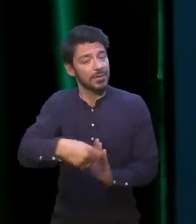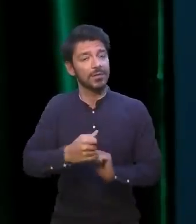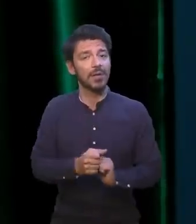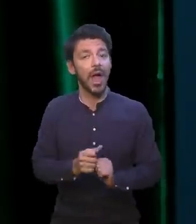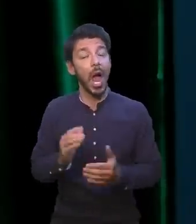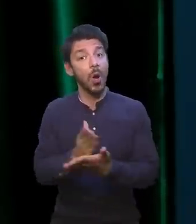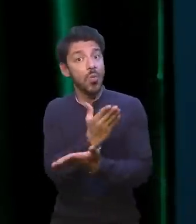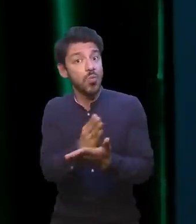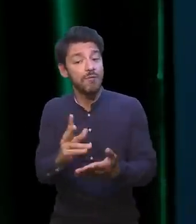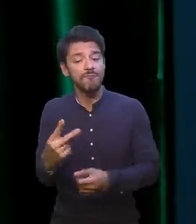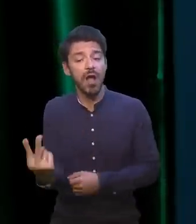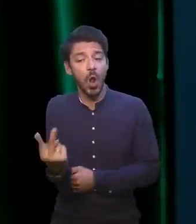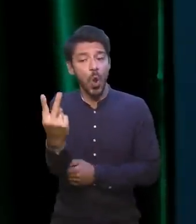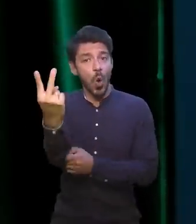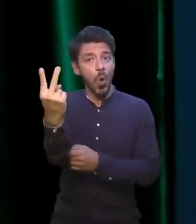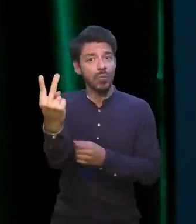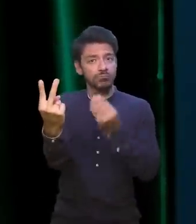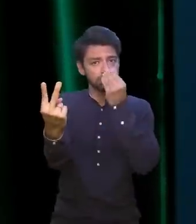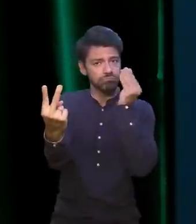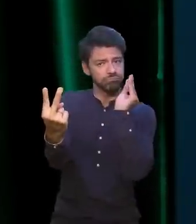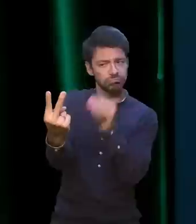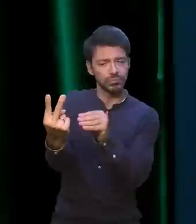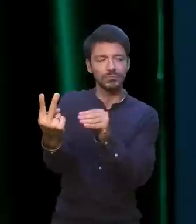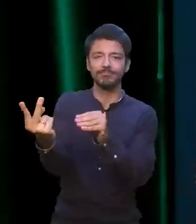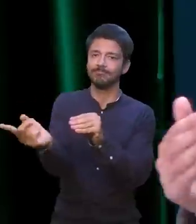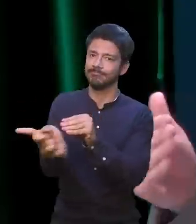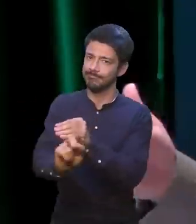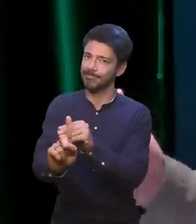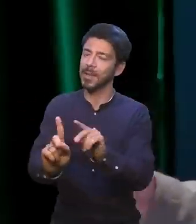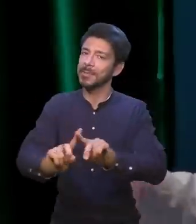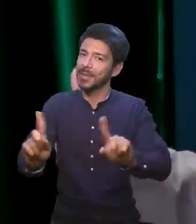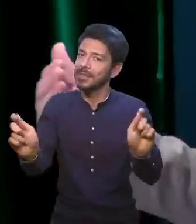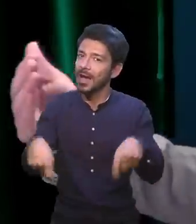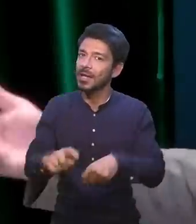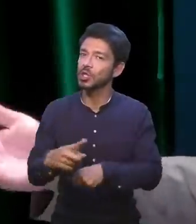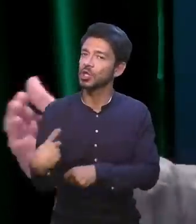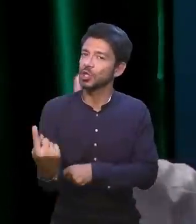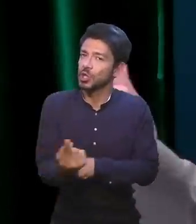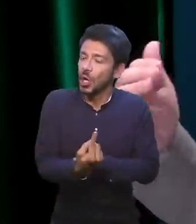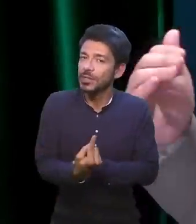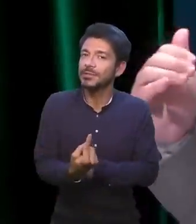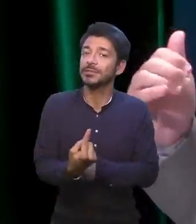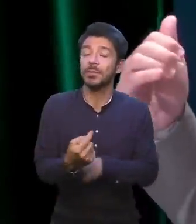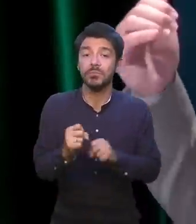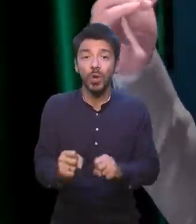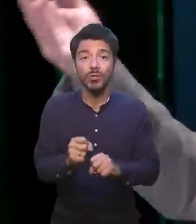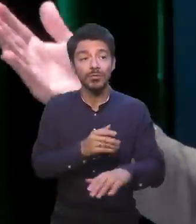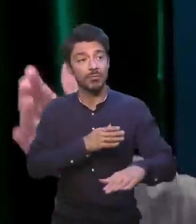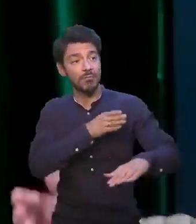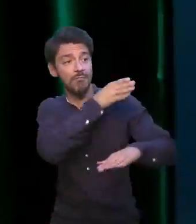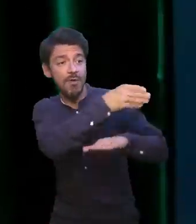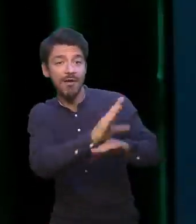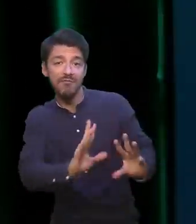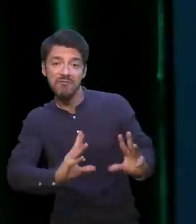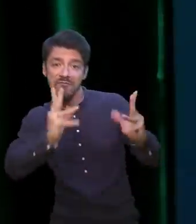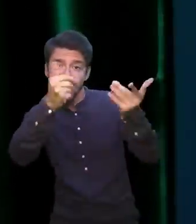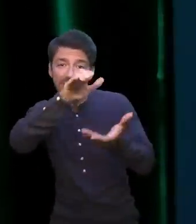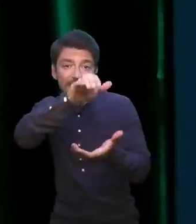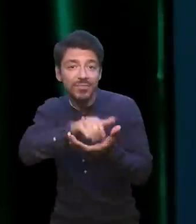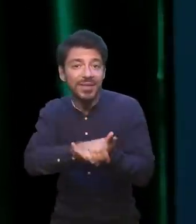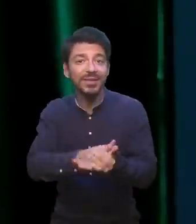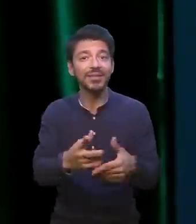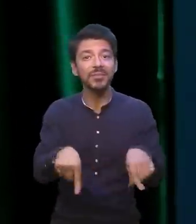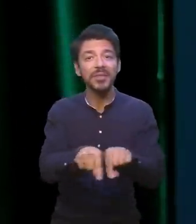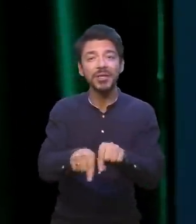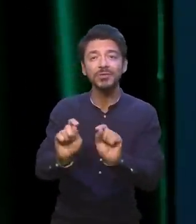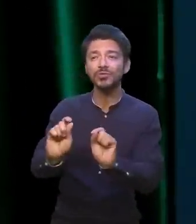abrir mão de valores que nós acreditamos. Mas nada impede que a gente esteja ali jantando, que a gente vá para uma festa de casamento, para que a gente vá a